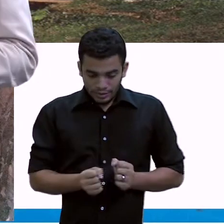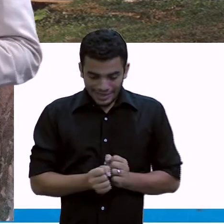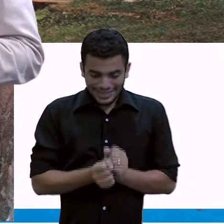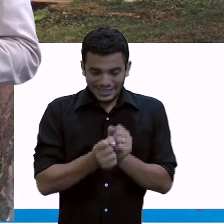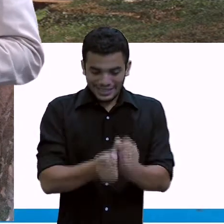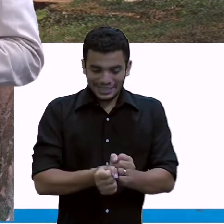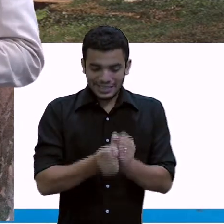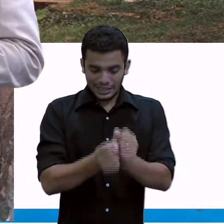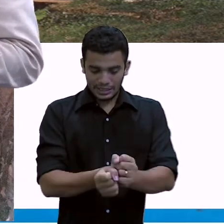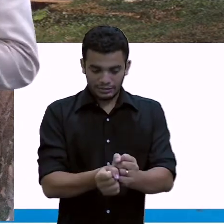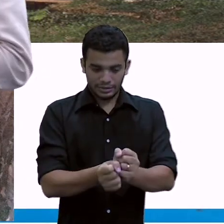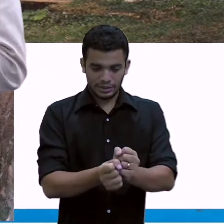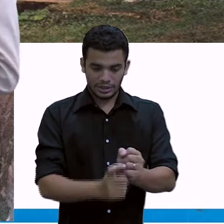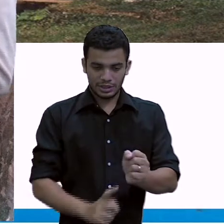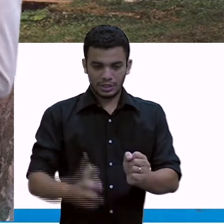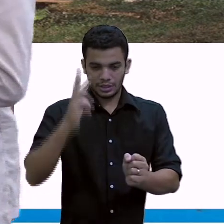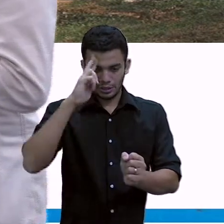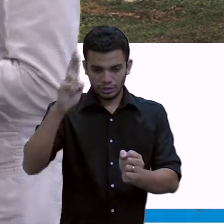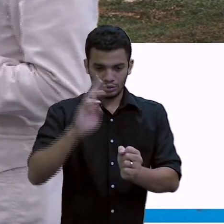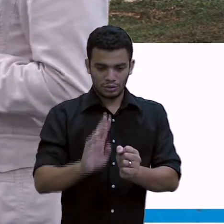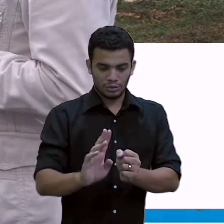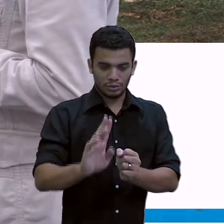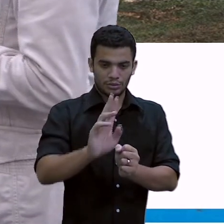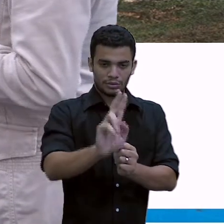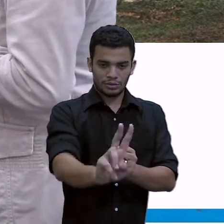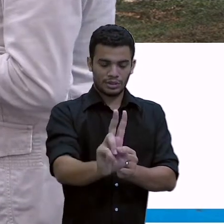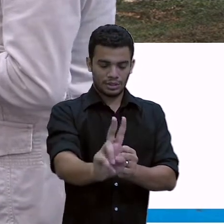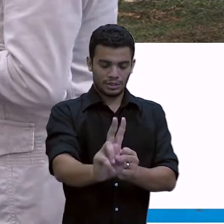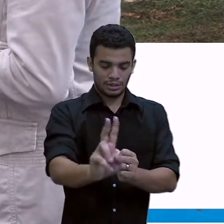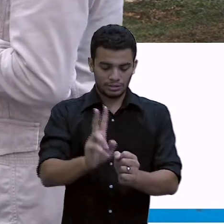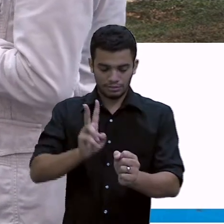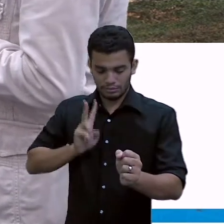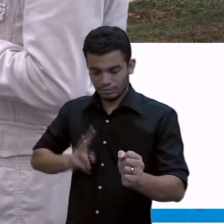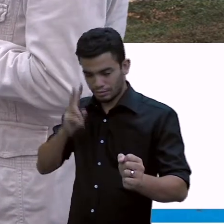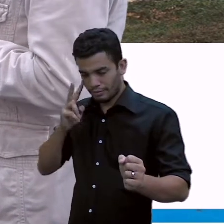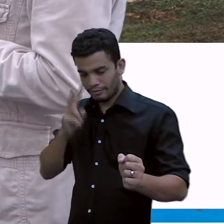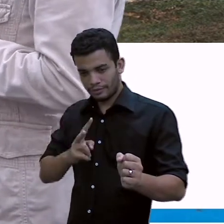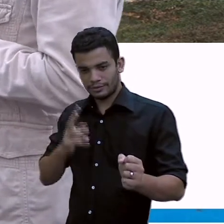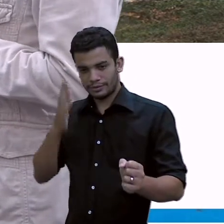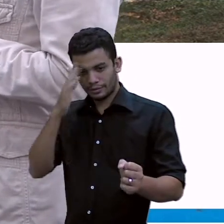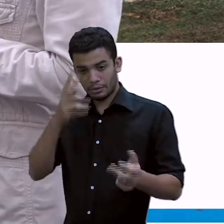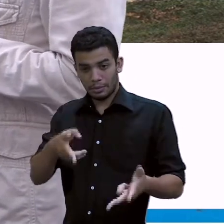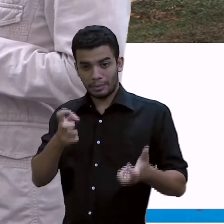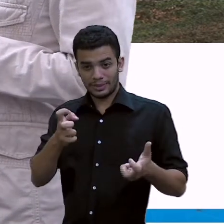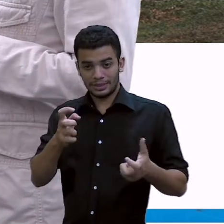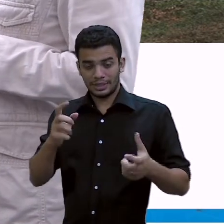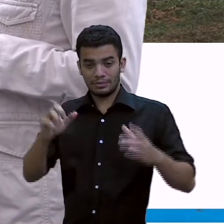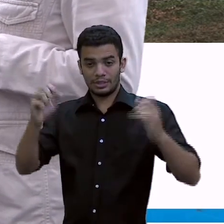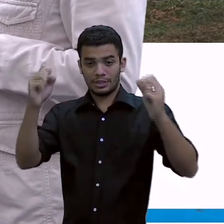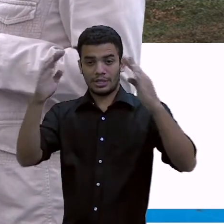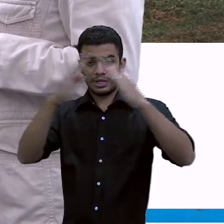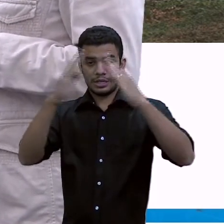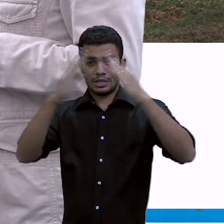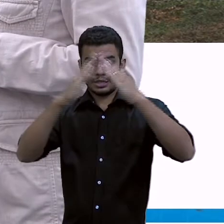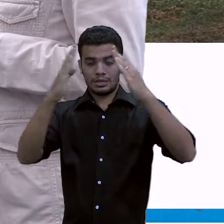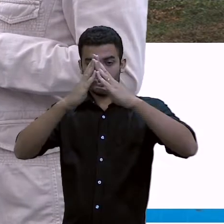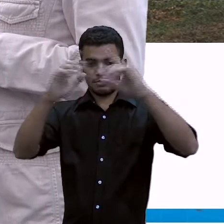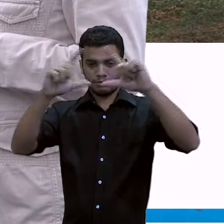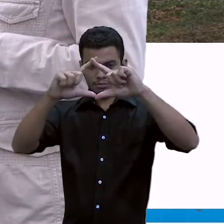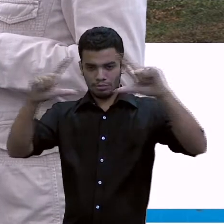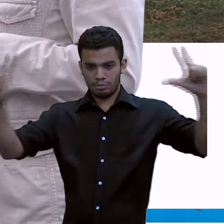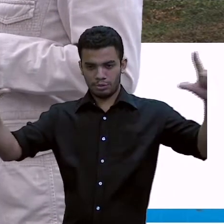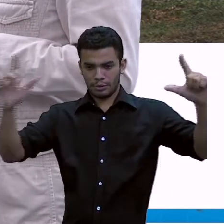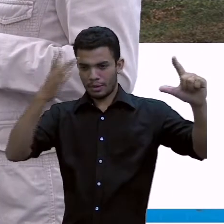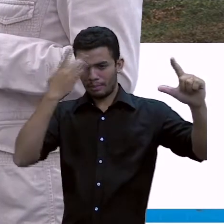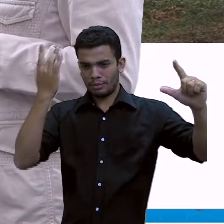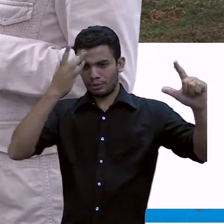fundo, por vezes em pequenos porões, como nós podemos ver aqui a imagem, né? A casa grande e ao fundo nos